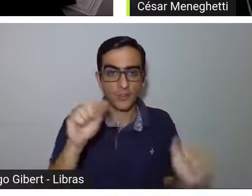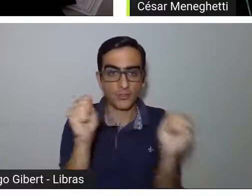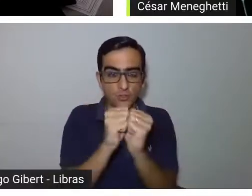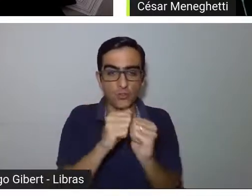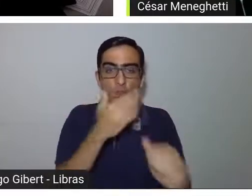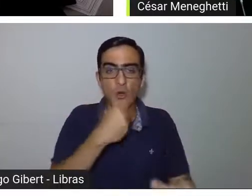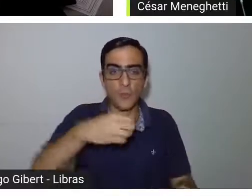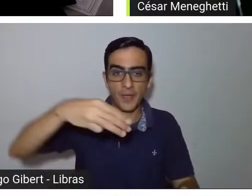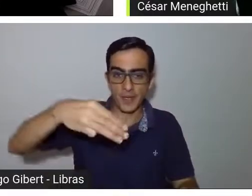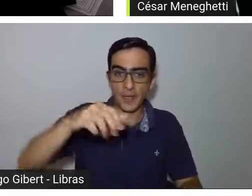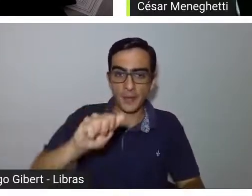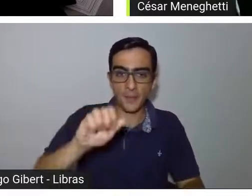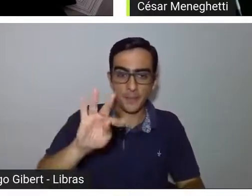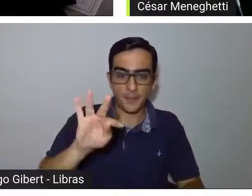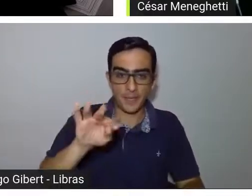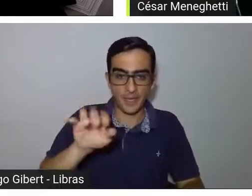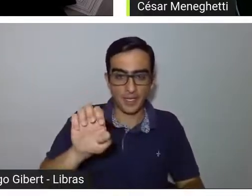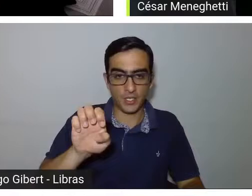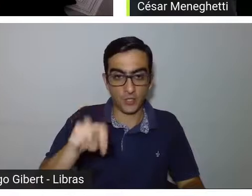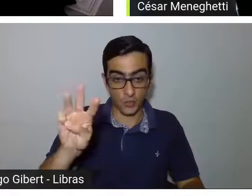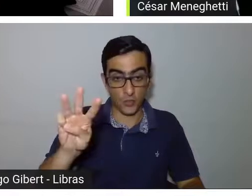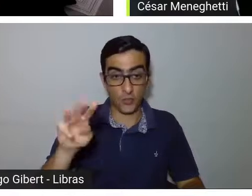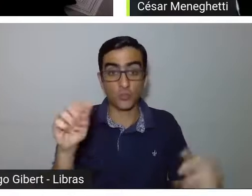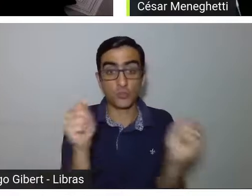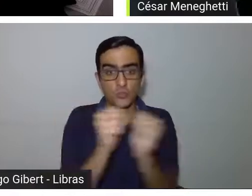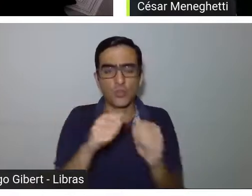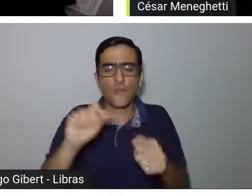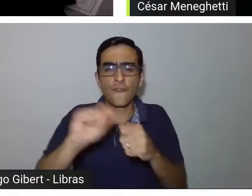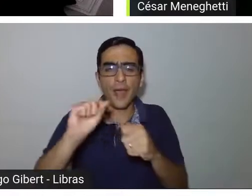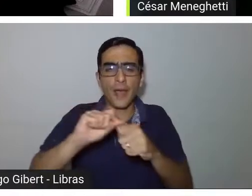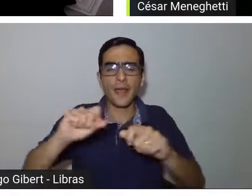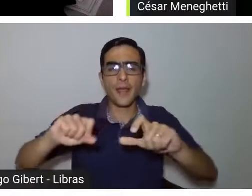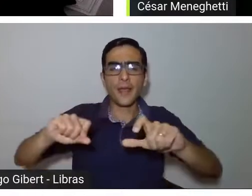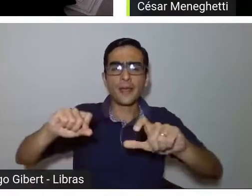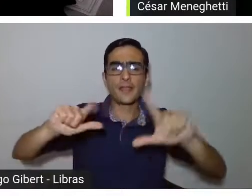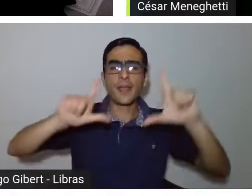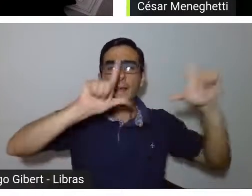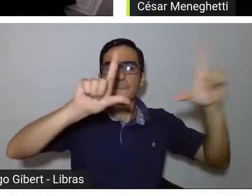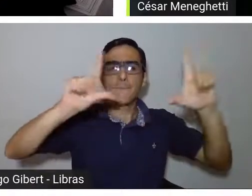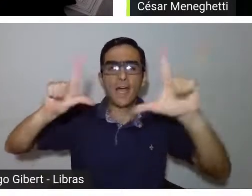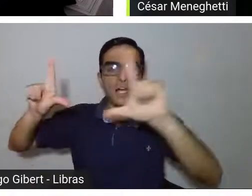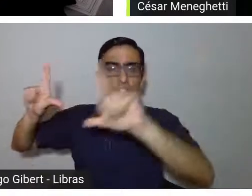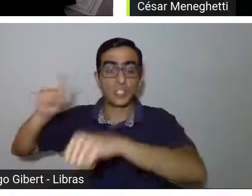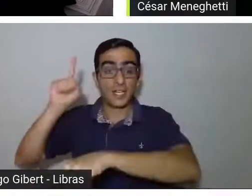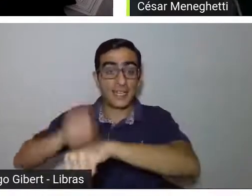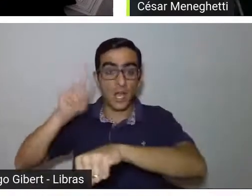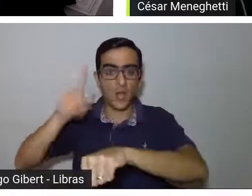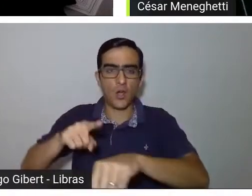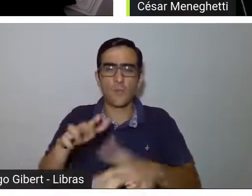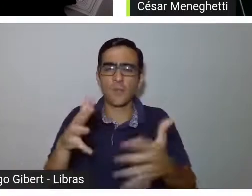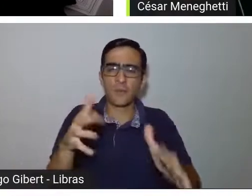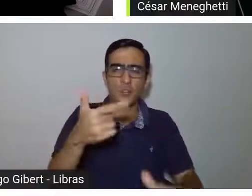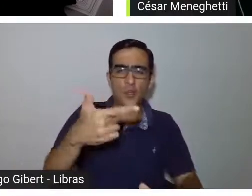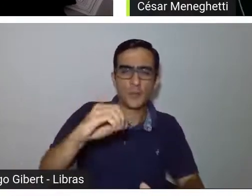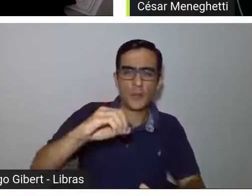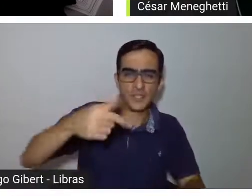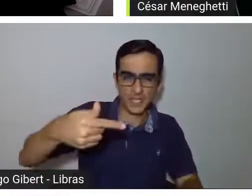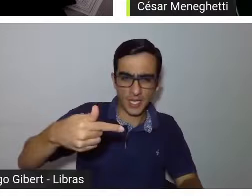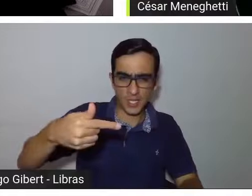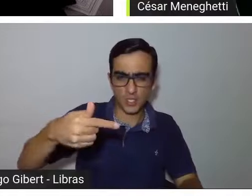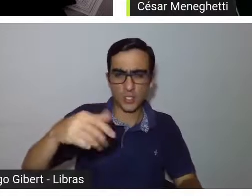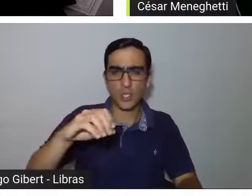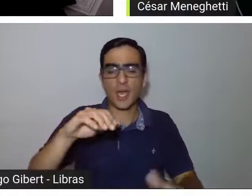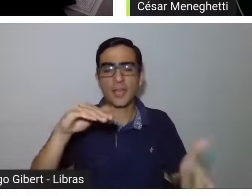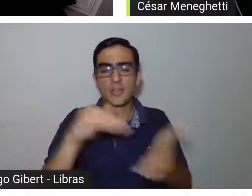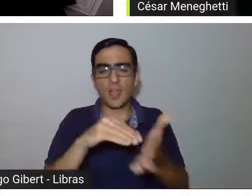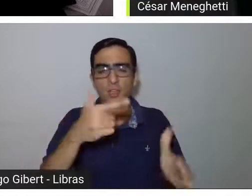Ele fez a música, eu fiz as imagens... Na hora, isso em 2007, final de 2007, começo de 2008. Tem o K1, que é a